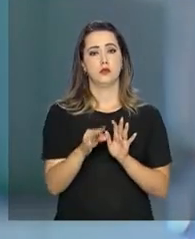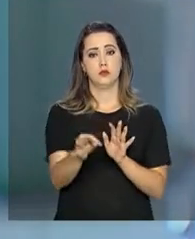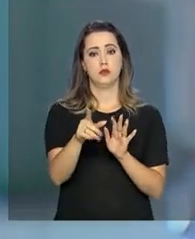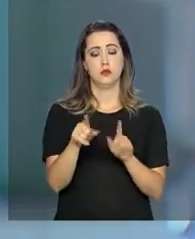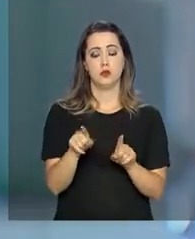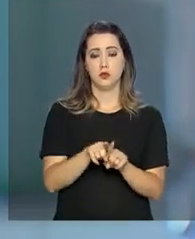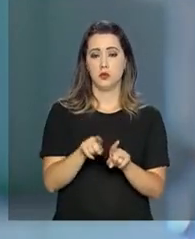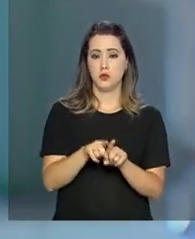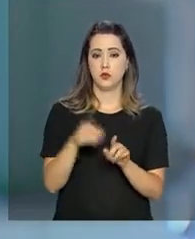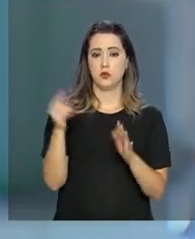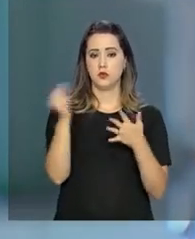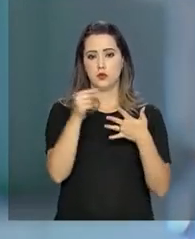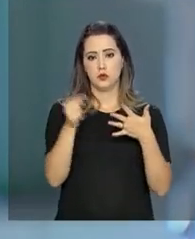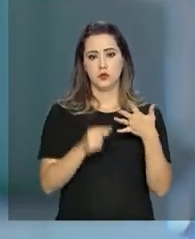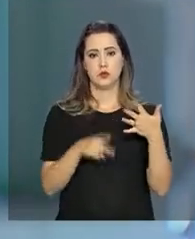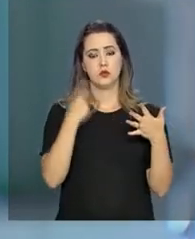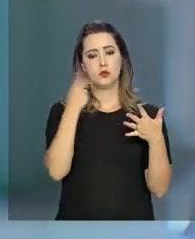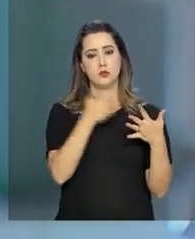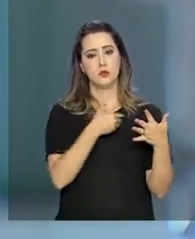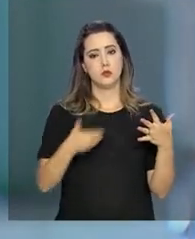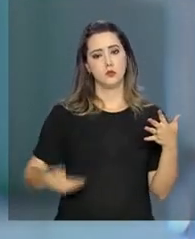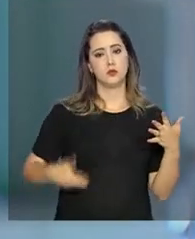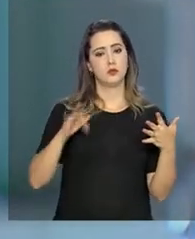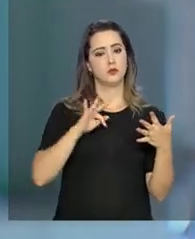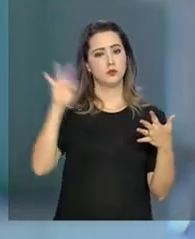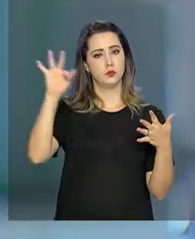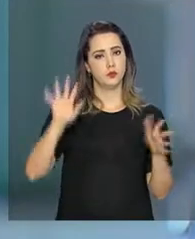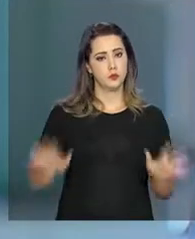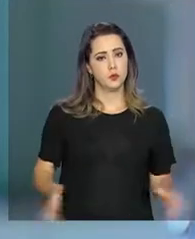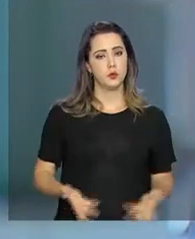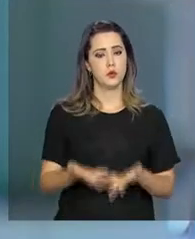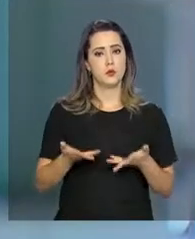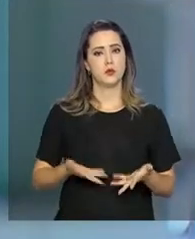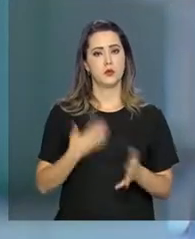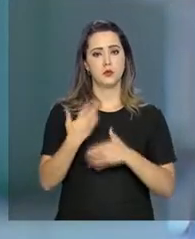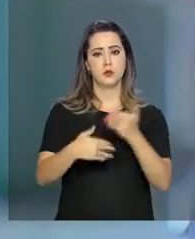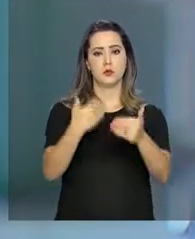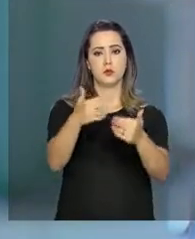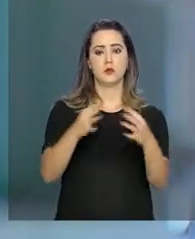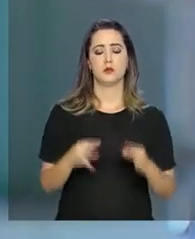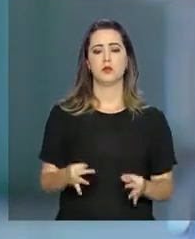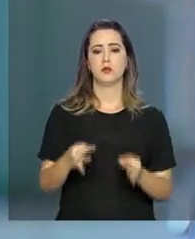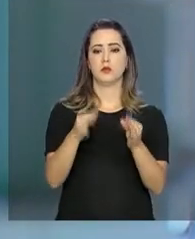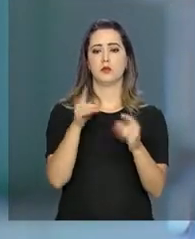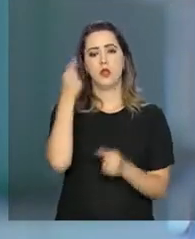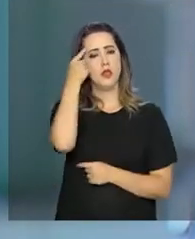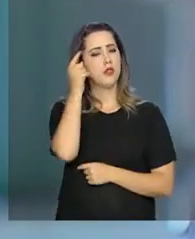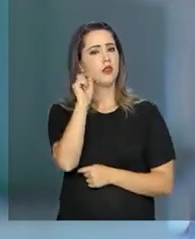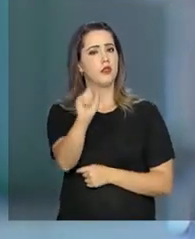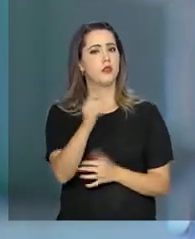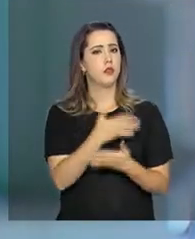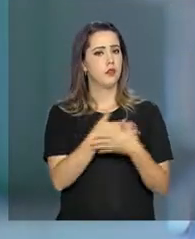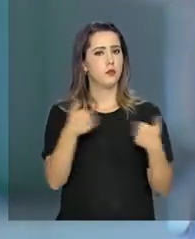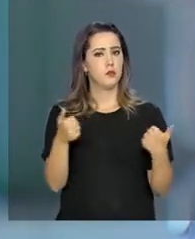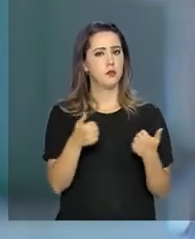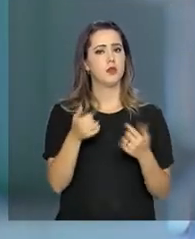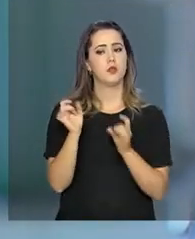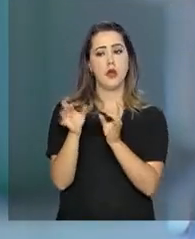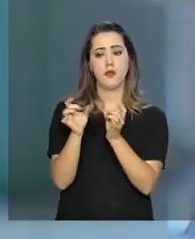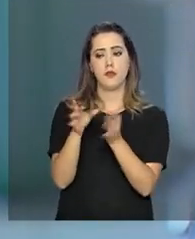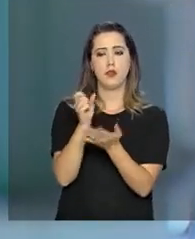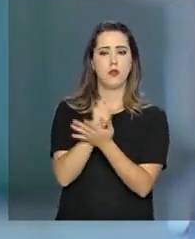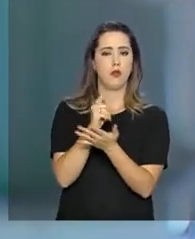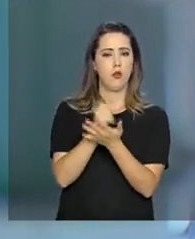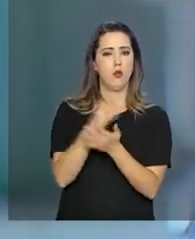implementa as políticas do governo federal de promoção do desenvolvimento de tecnologias. A ideia é melhorar a competitividade